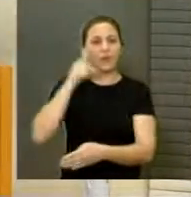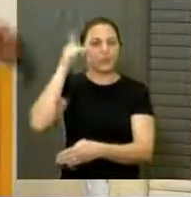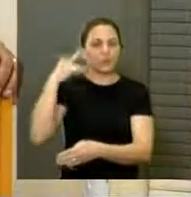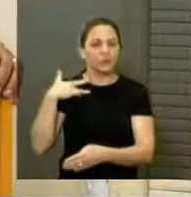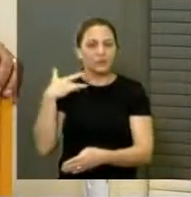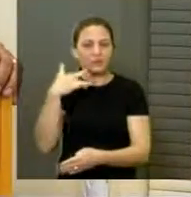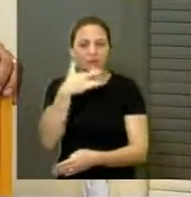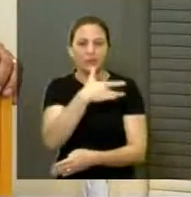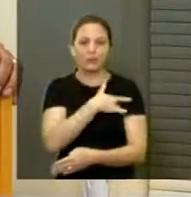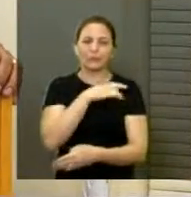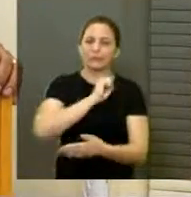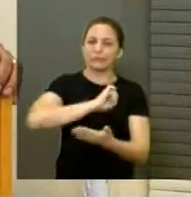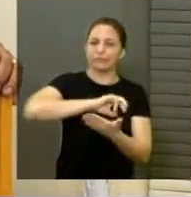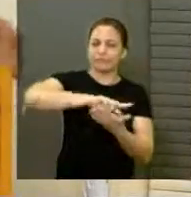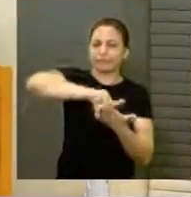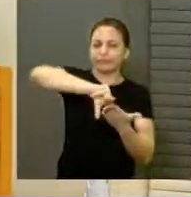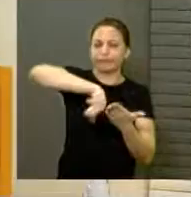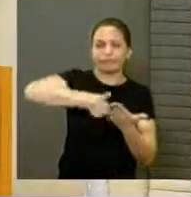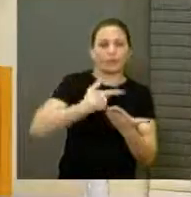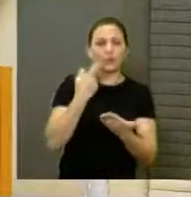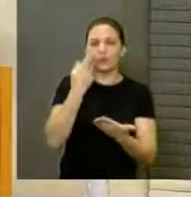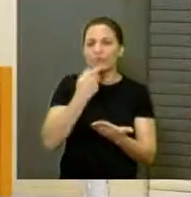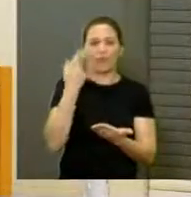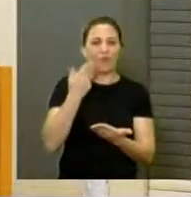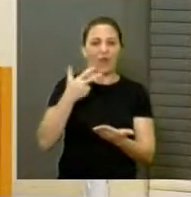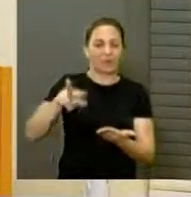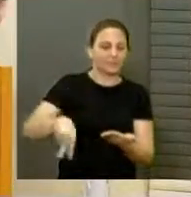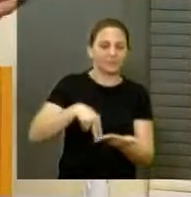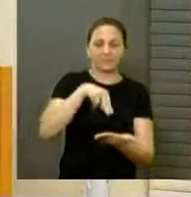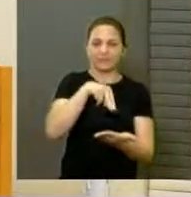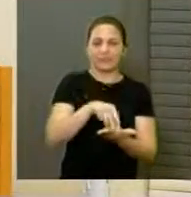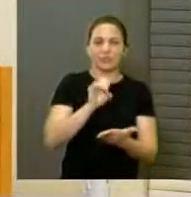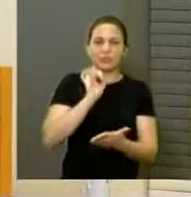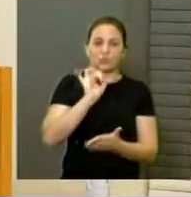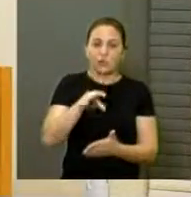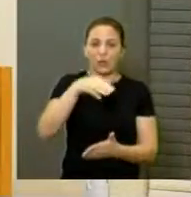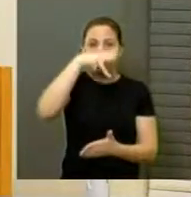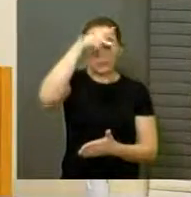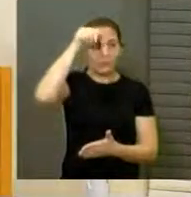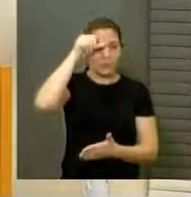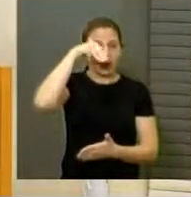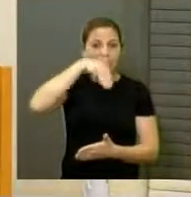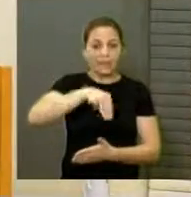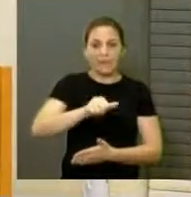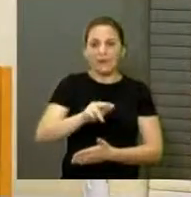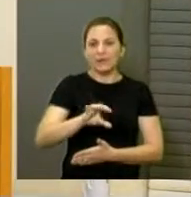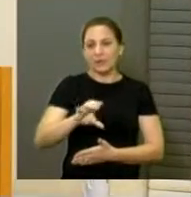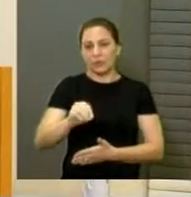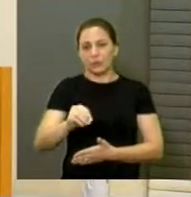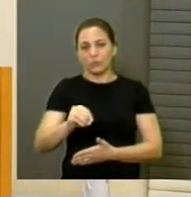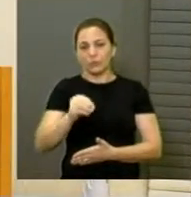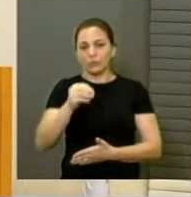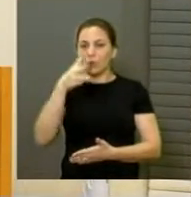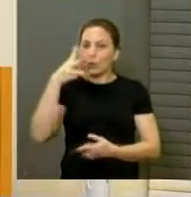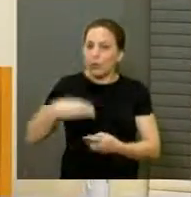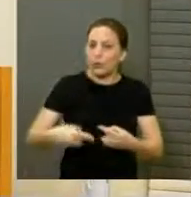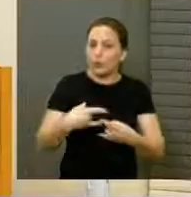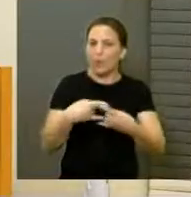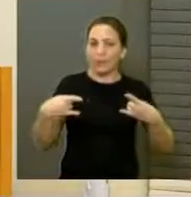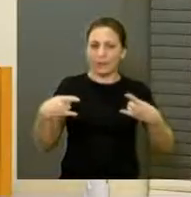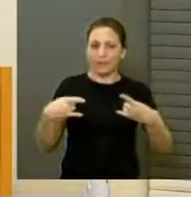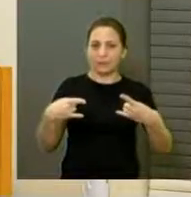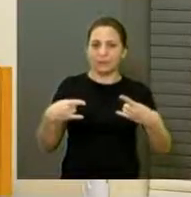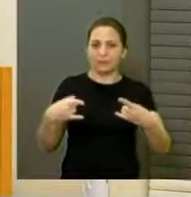da saúde bucal. Eles não vêm aqui falar. Só fala que o Marcelo Barbieri cortou os passos.